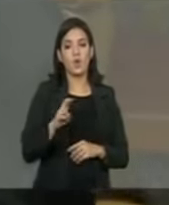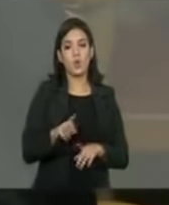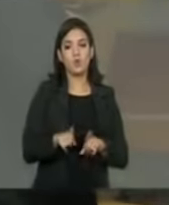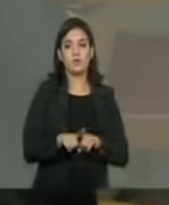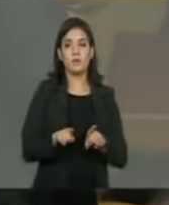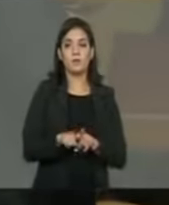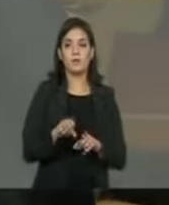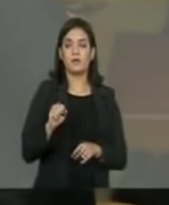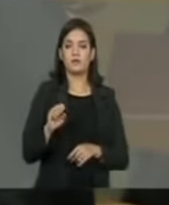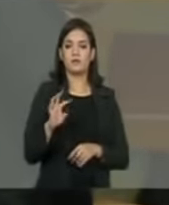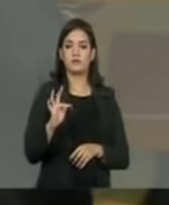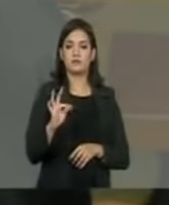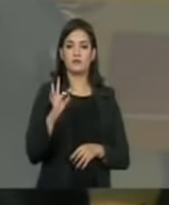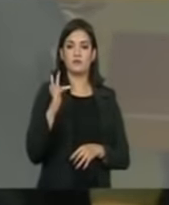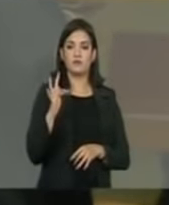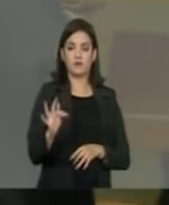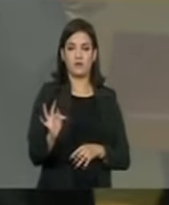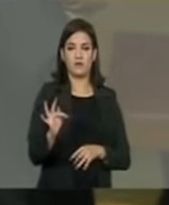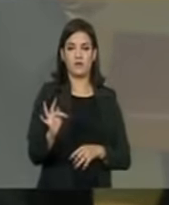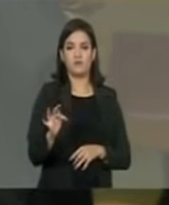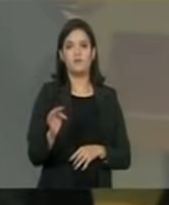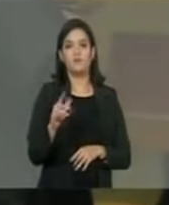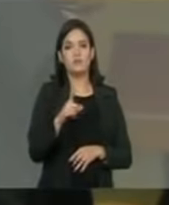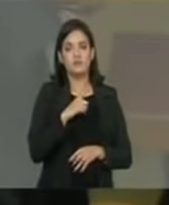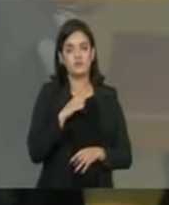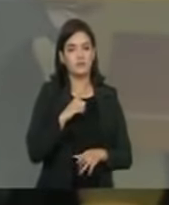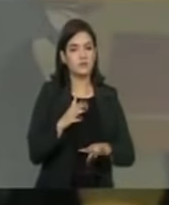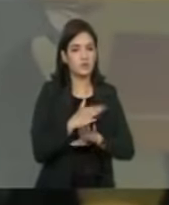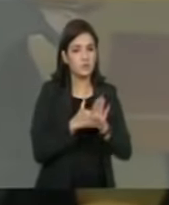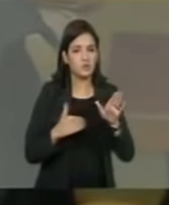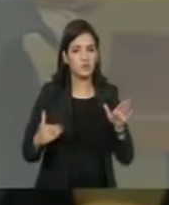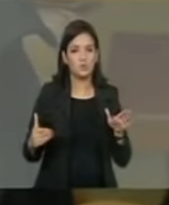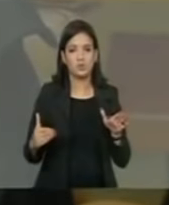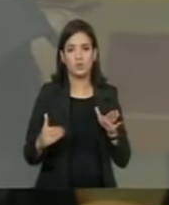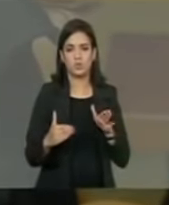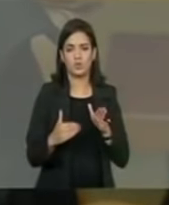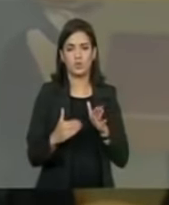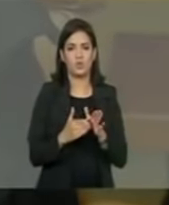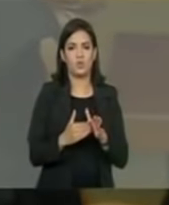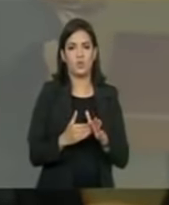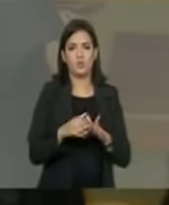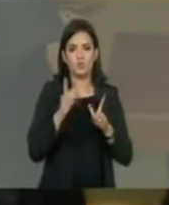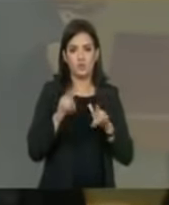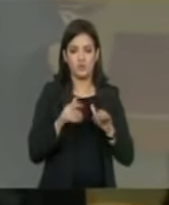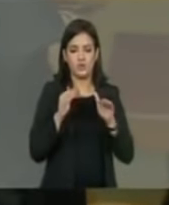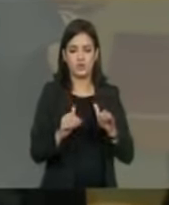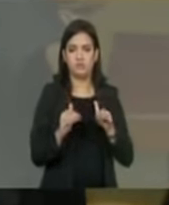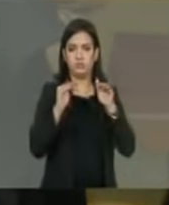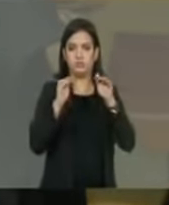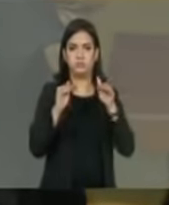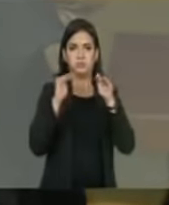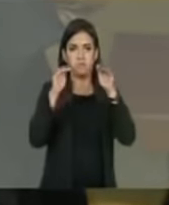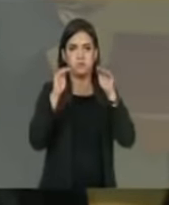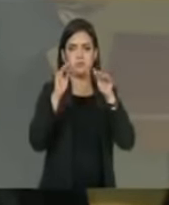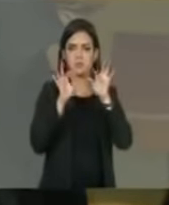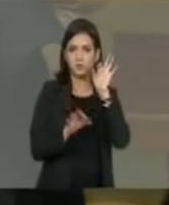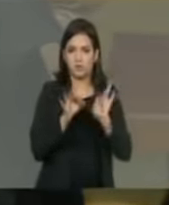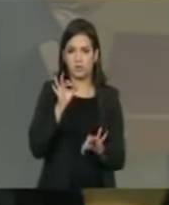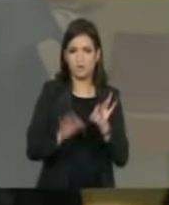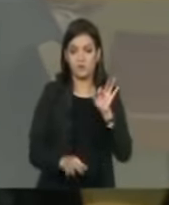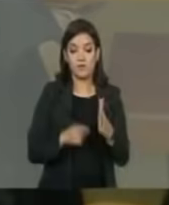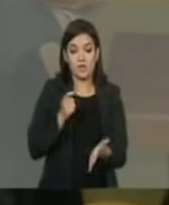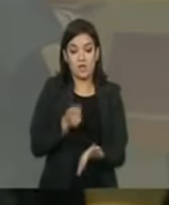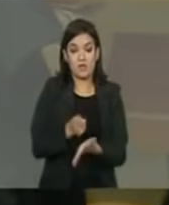supremo tribunal federal atuando todos eles em sua condição de instâncias de superposição e essa exigência